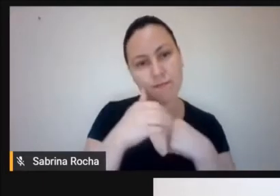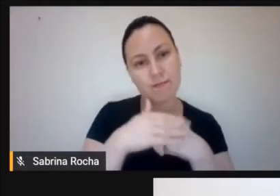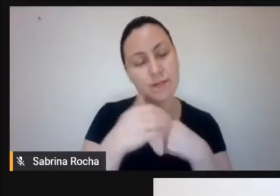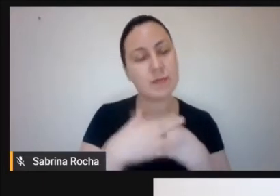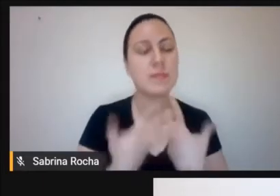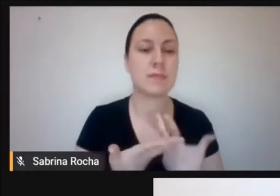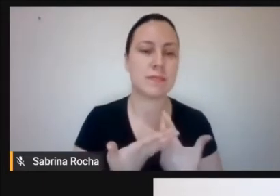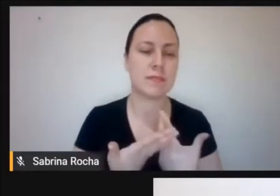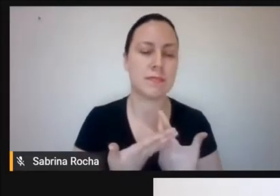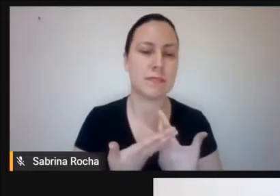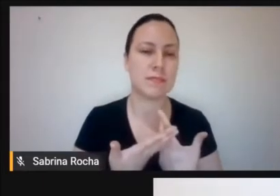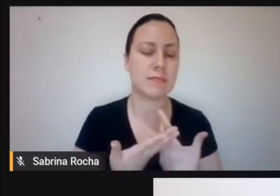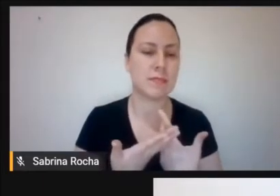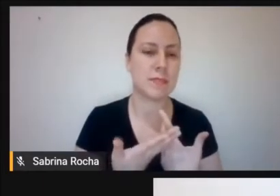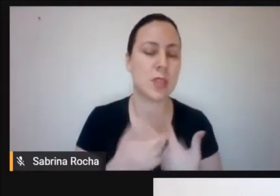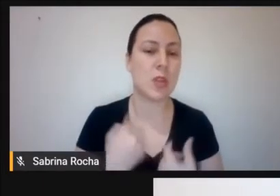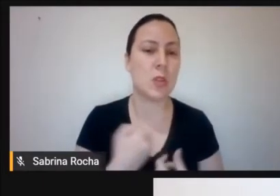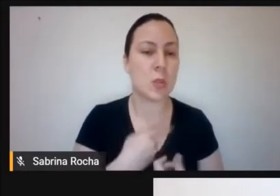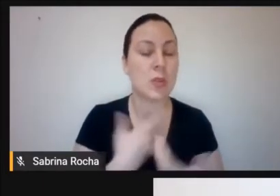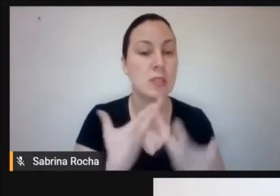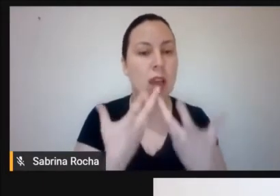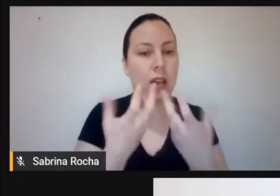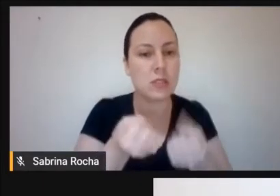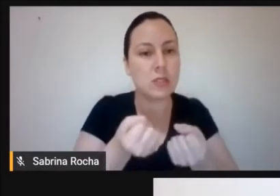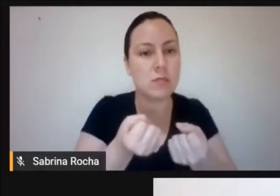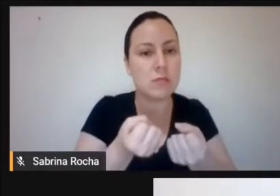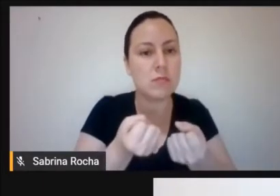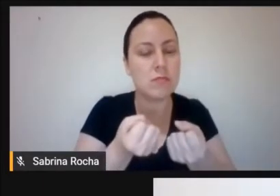admitir os conflitos